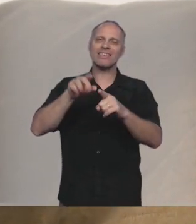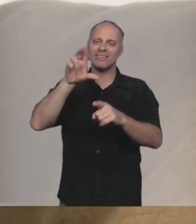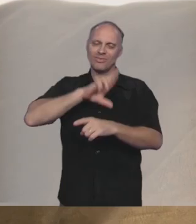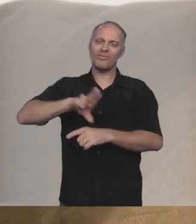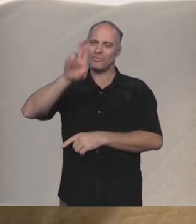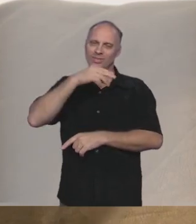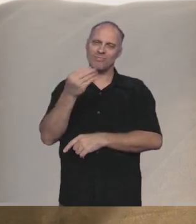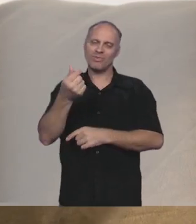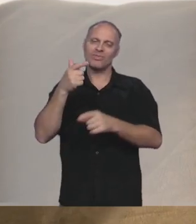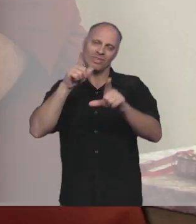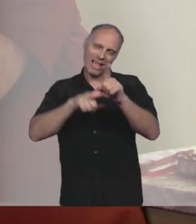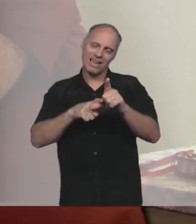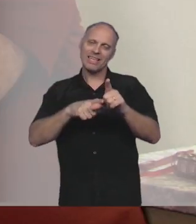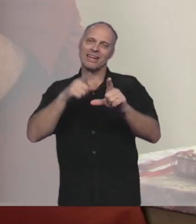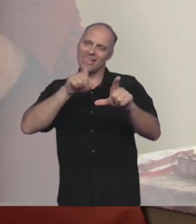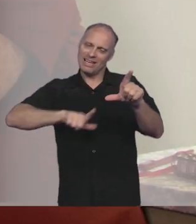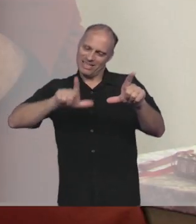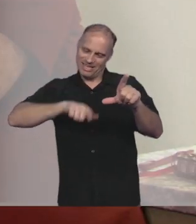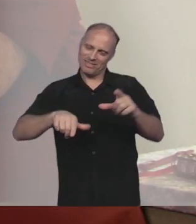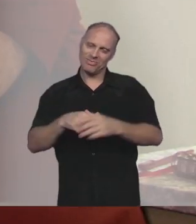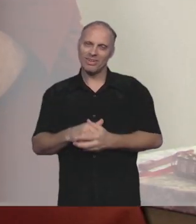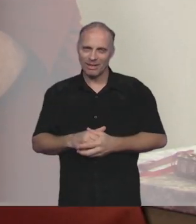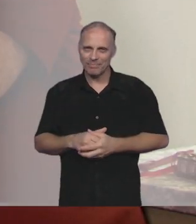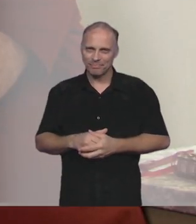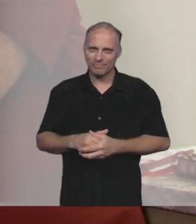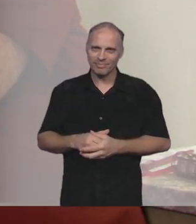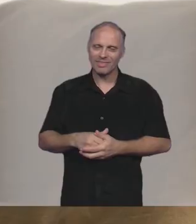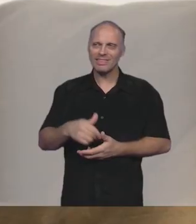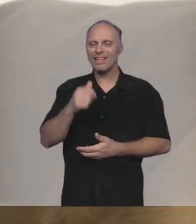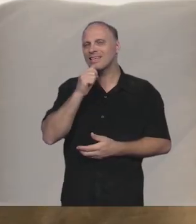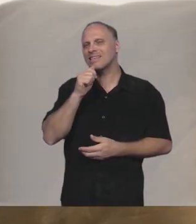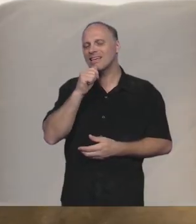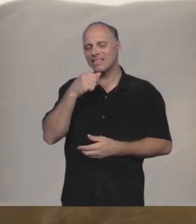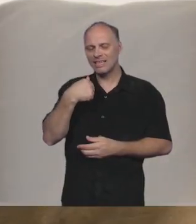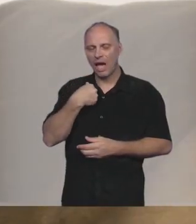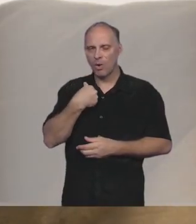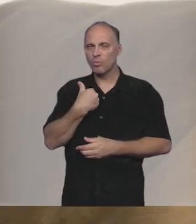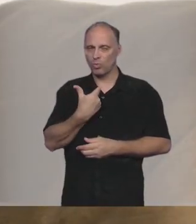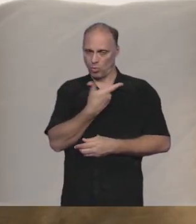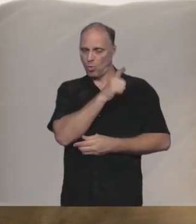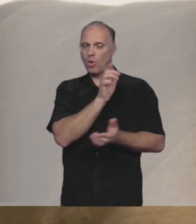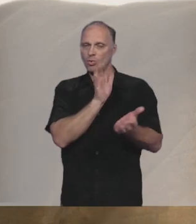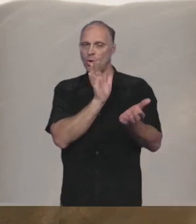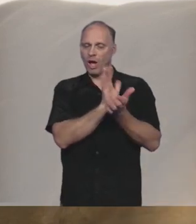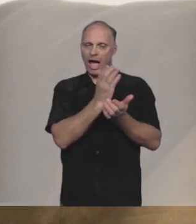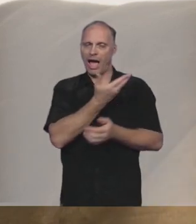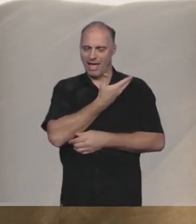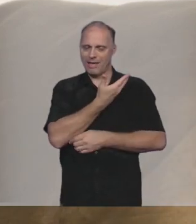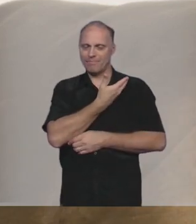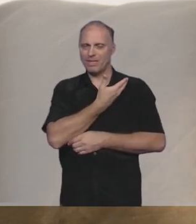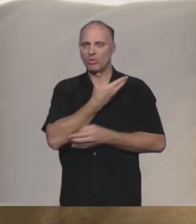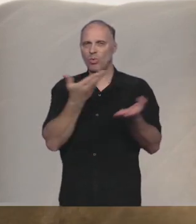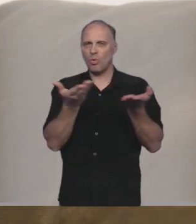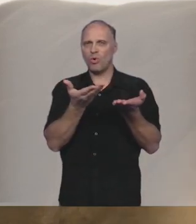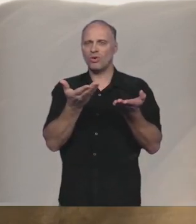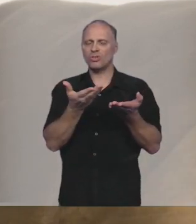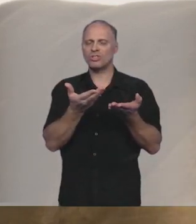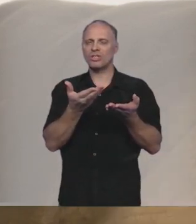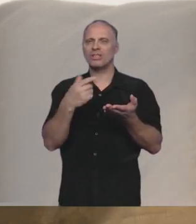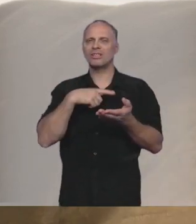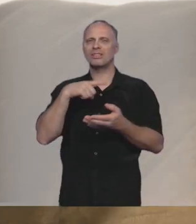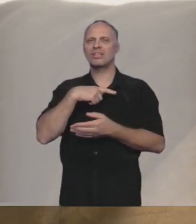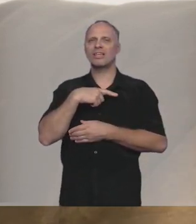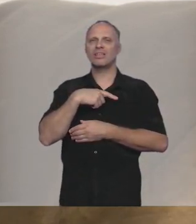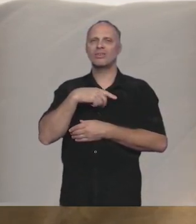da literatura. E aí, eu e um amigo meu, que hoje ele se